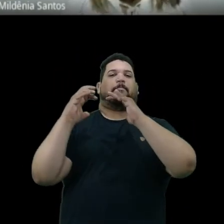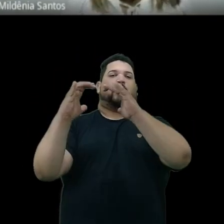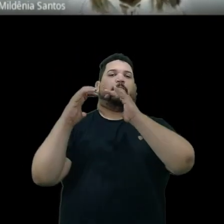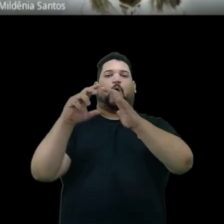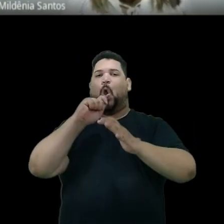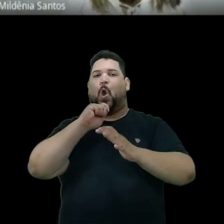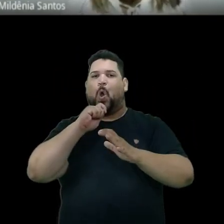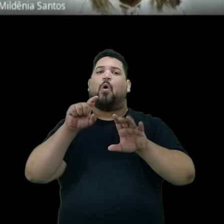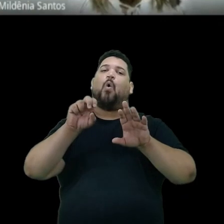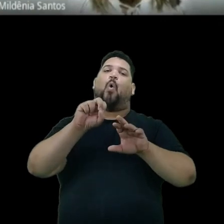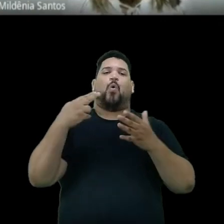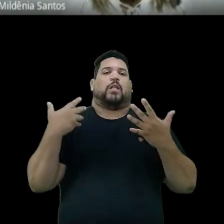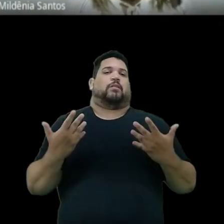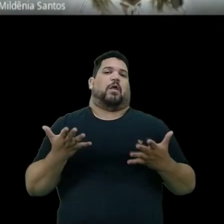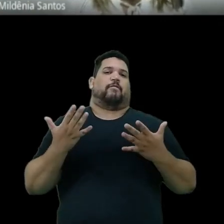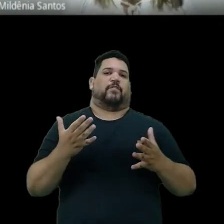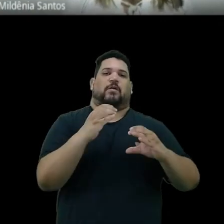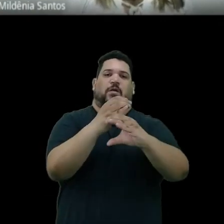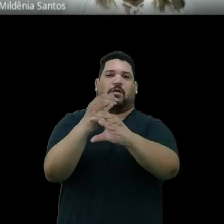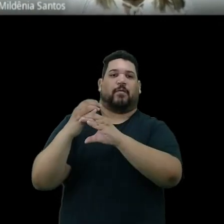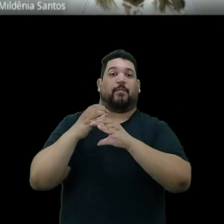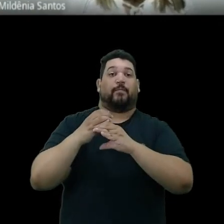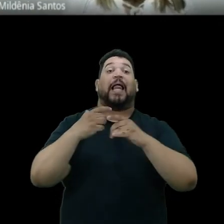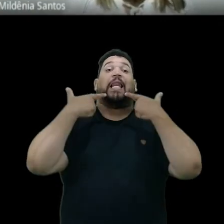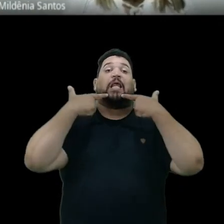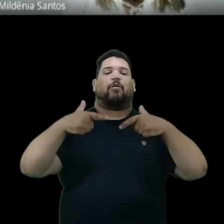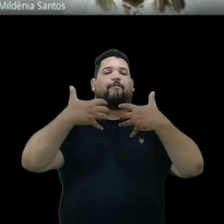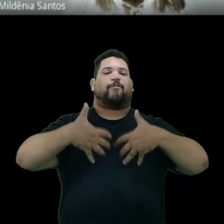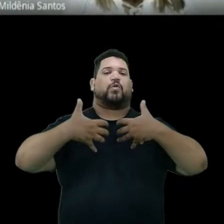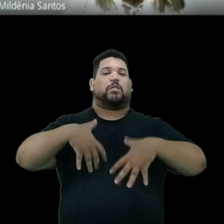da linguagem funcional. Aí vem o